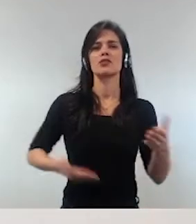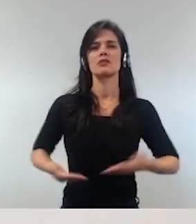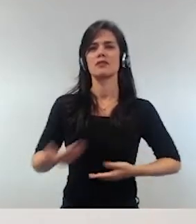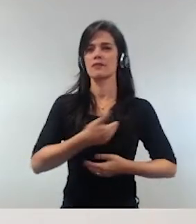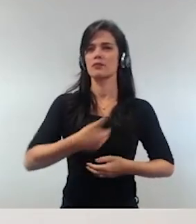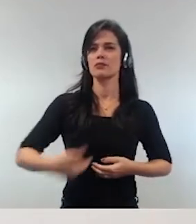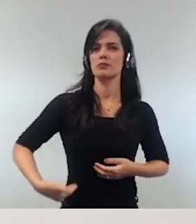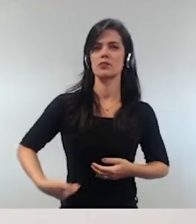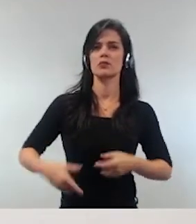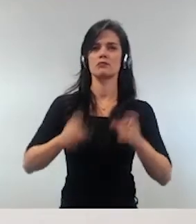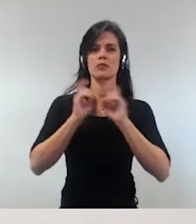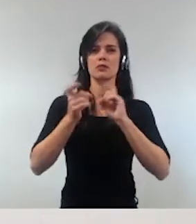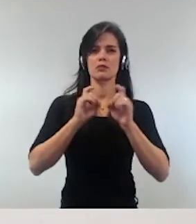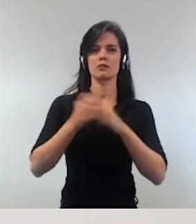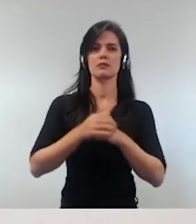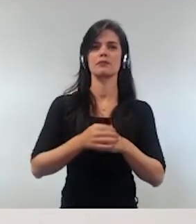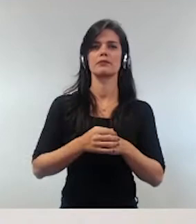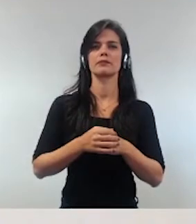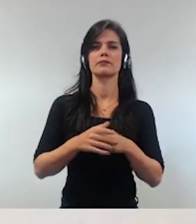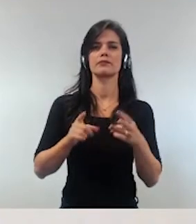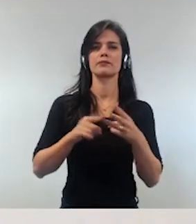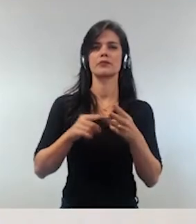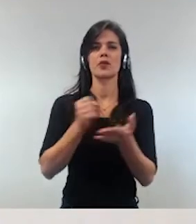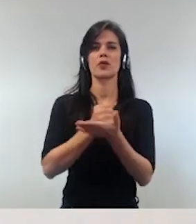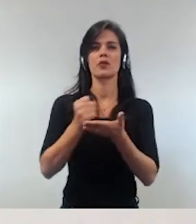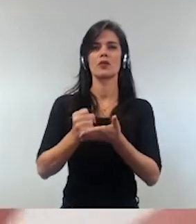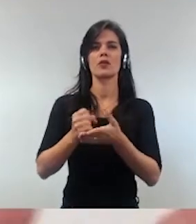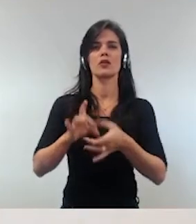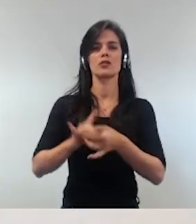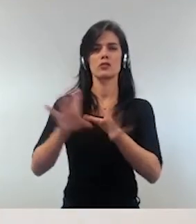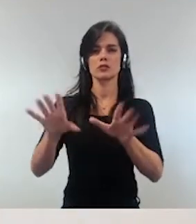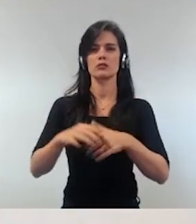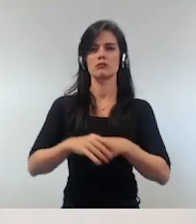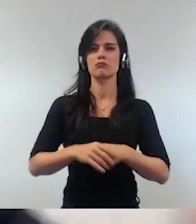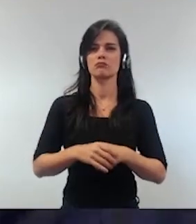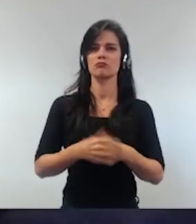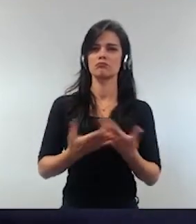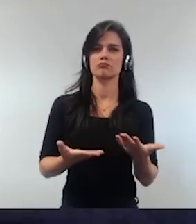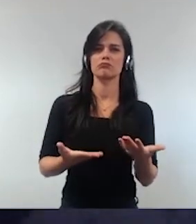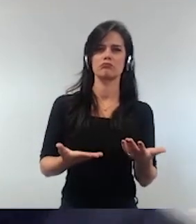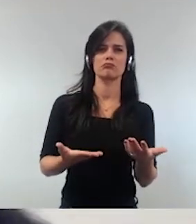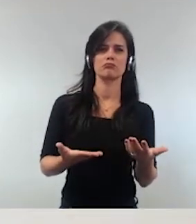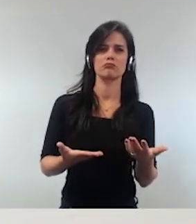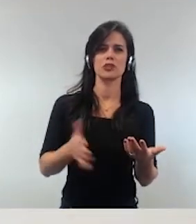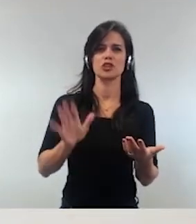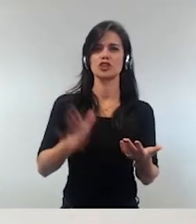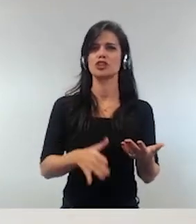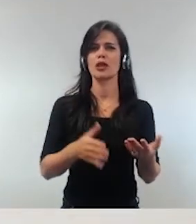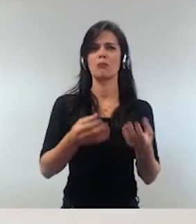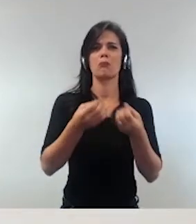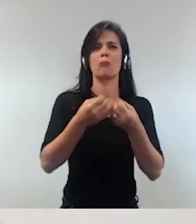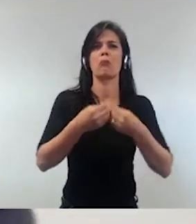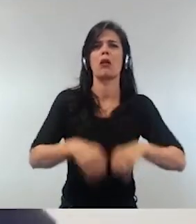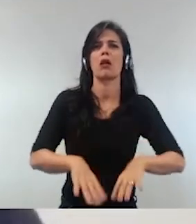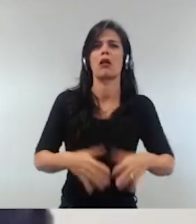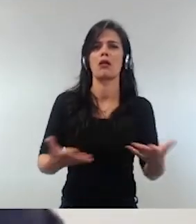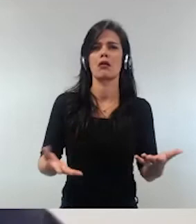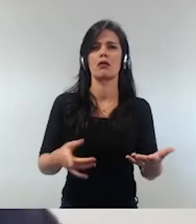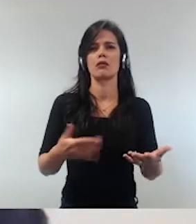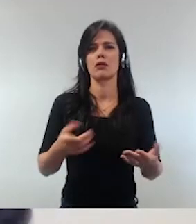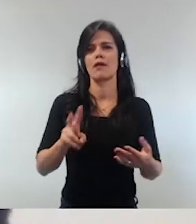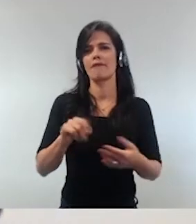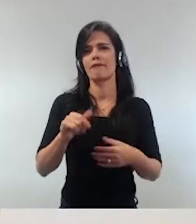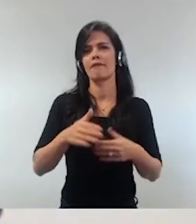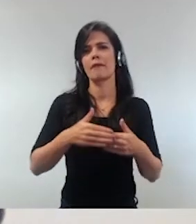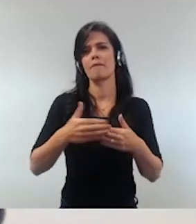inviável. Extensão do contrato de concessão. Faz sentido? Se já está degradado, você só vai aumentar o período de